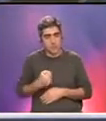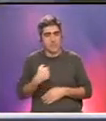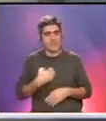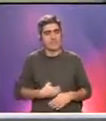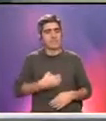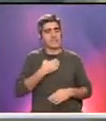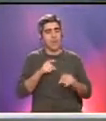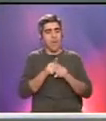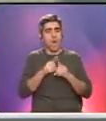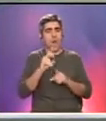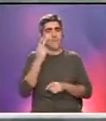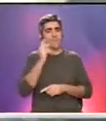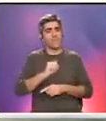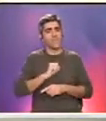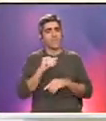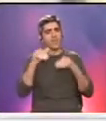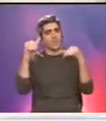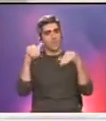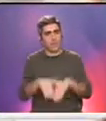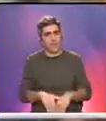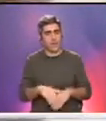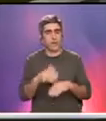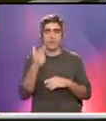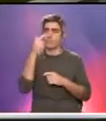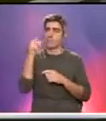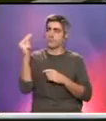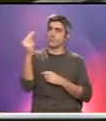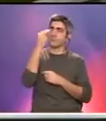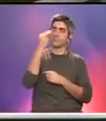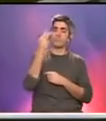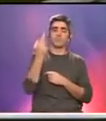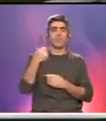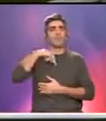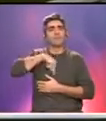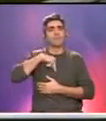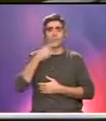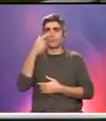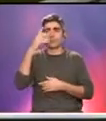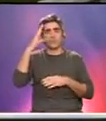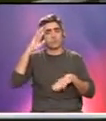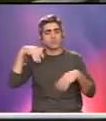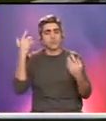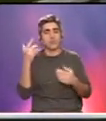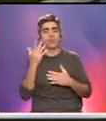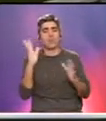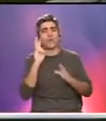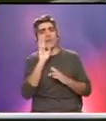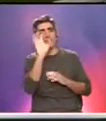que eu tenho é que as pessoas não olhavam à pessoa que eu era, mas sim ao aspecto que eu transmitia nas entrevistas.